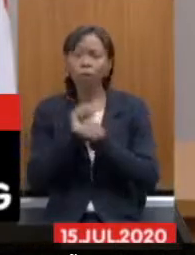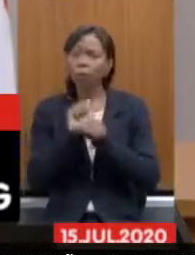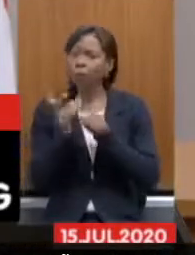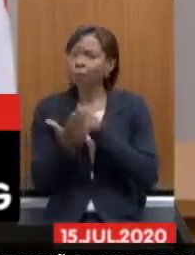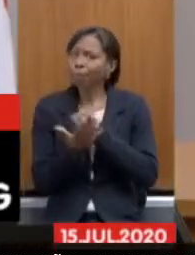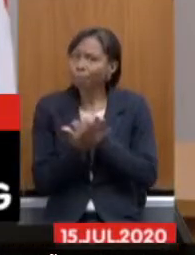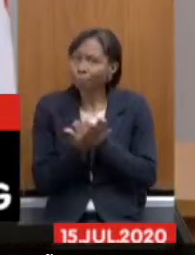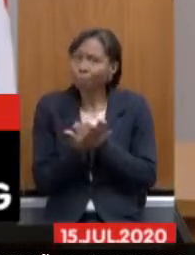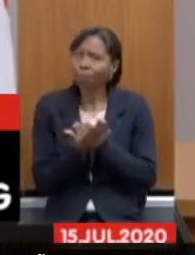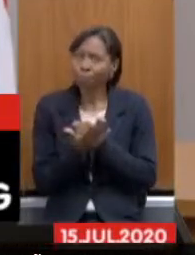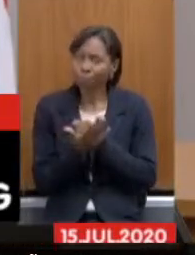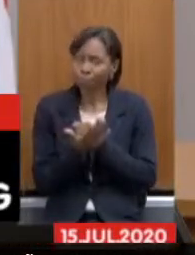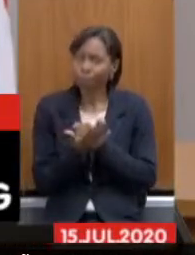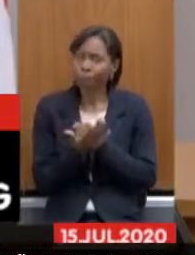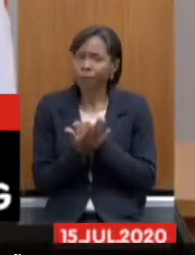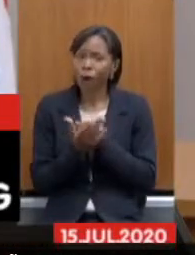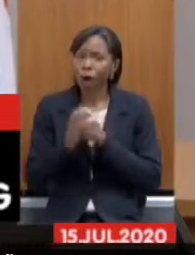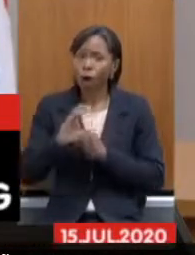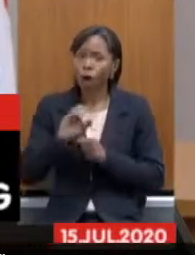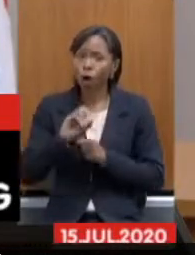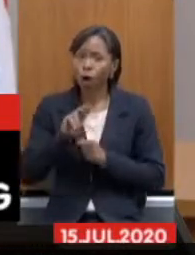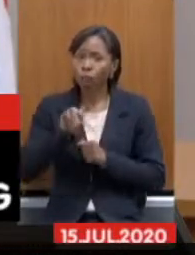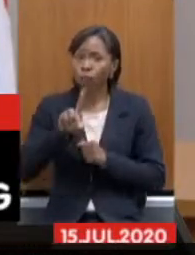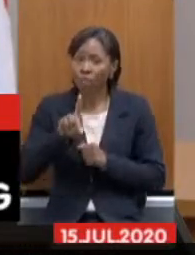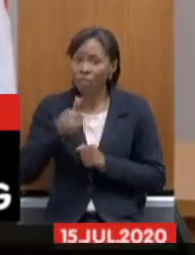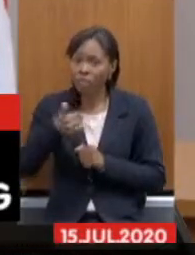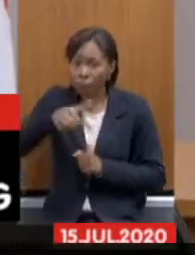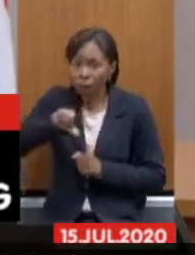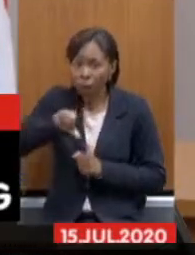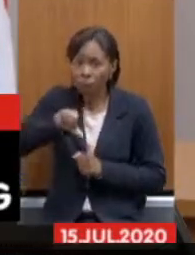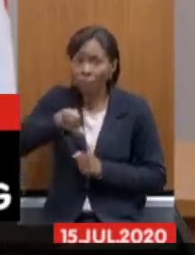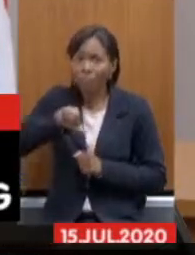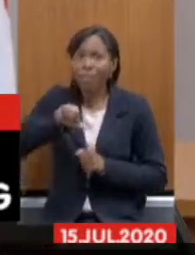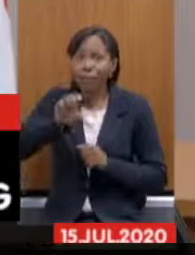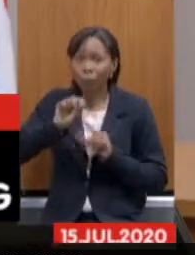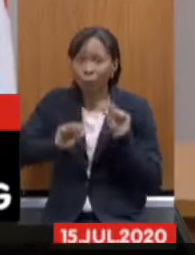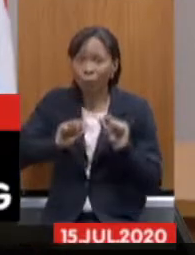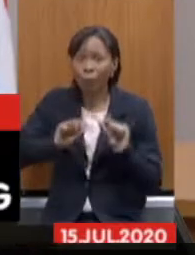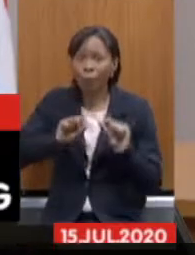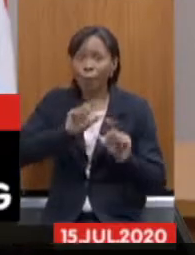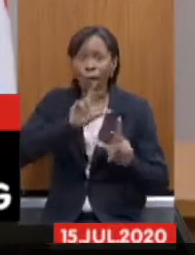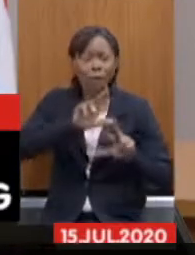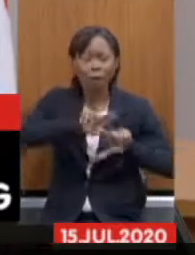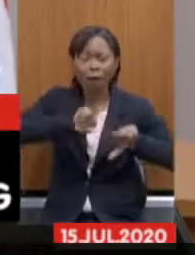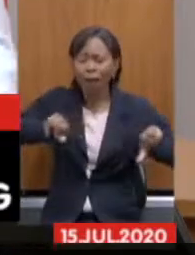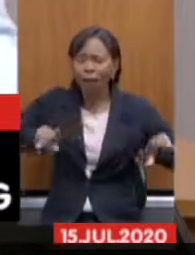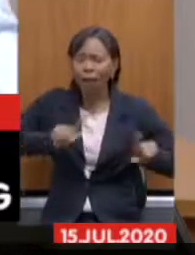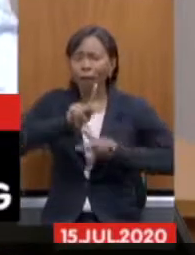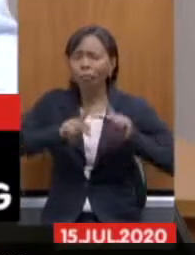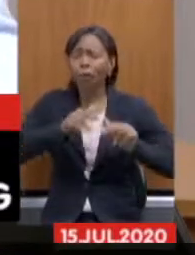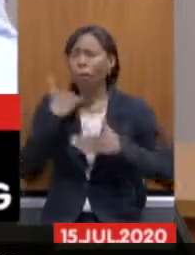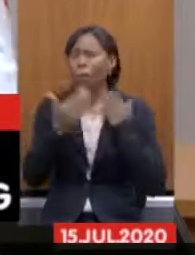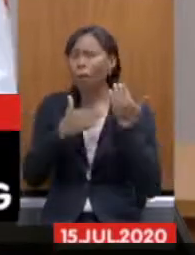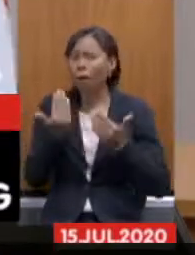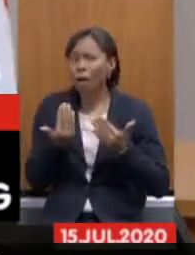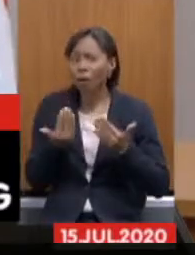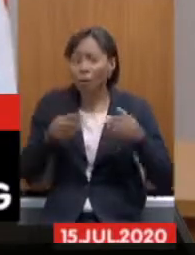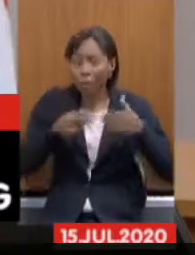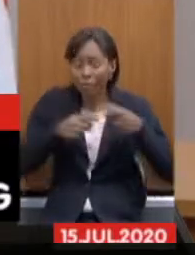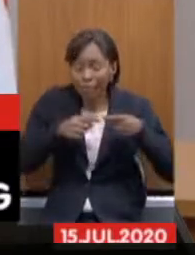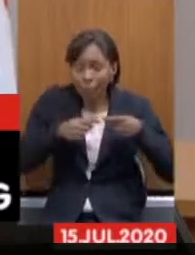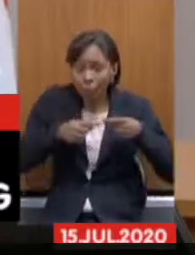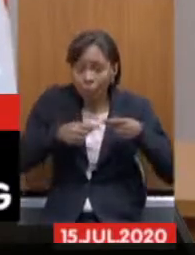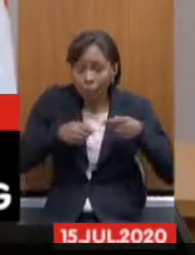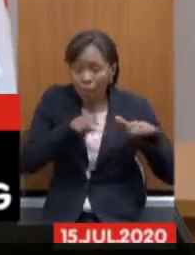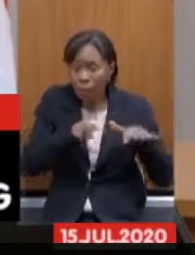pandemia o convido 19 tá matando a todo momento essa semana é semana do pico